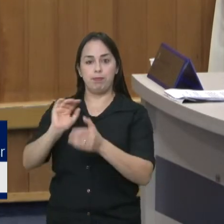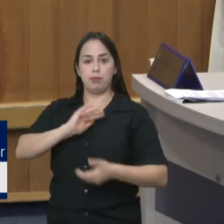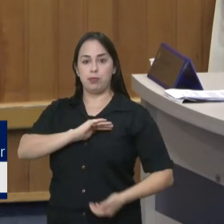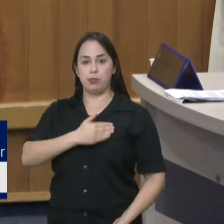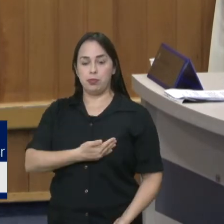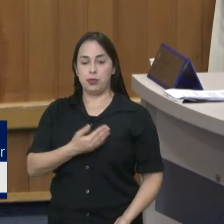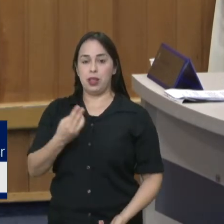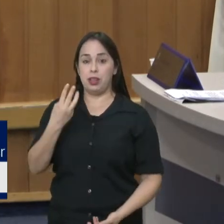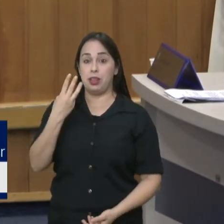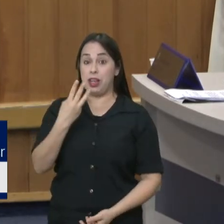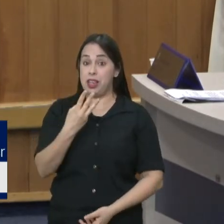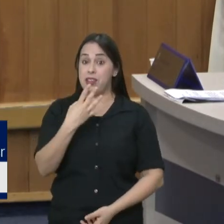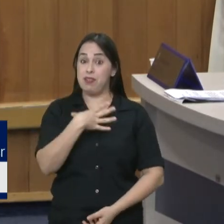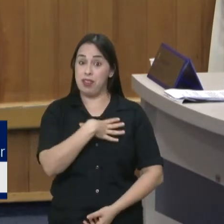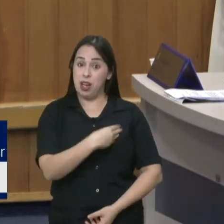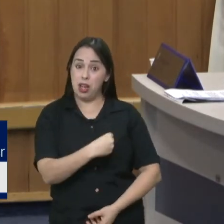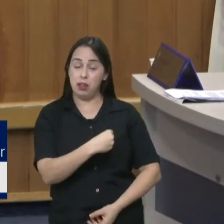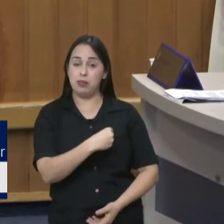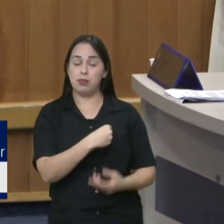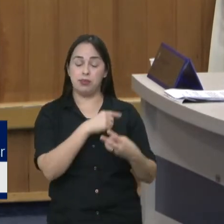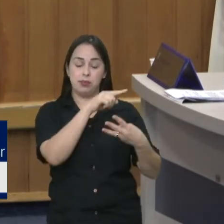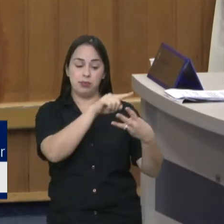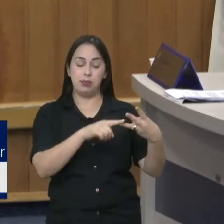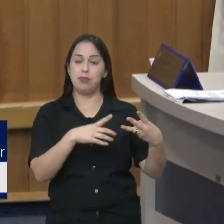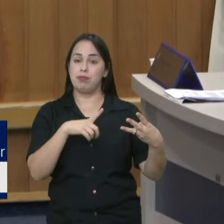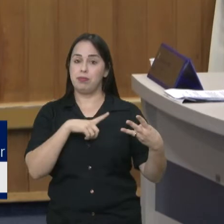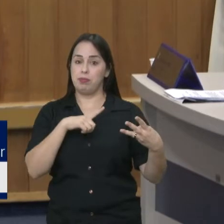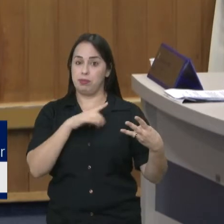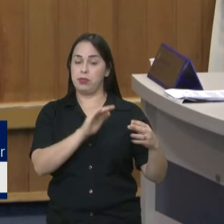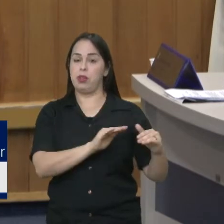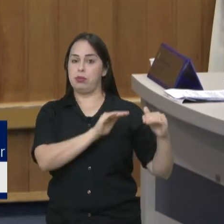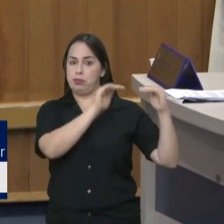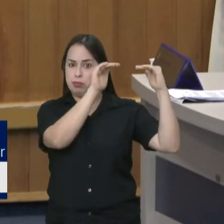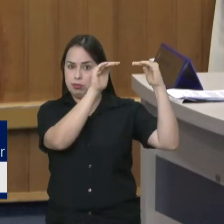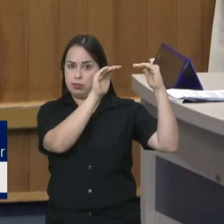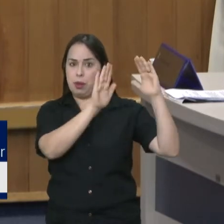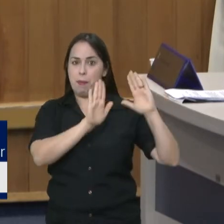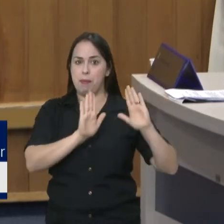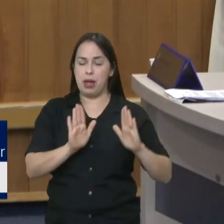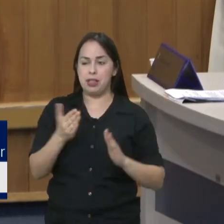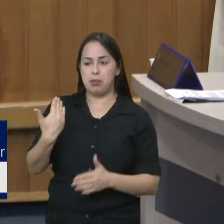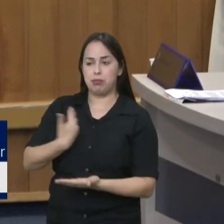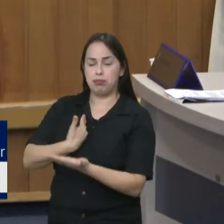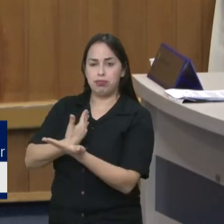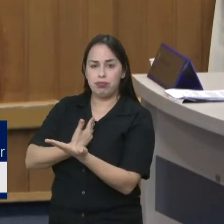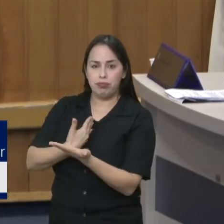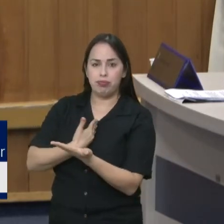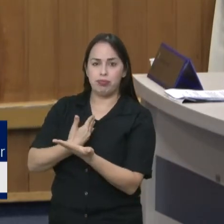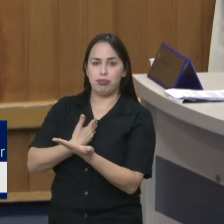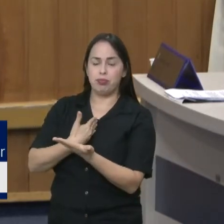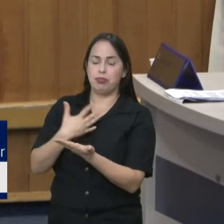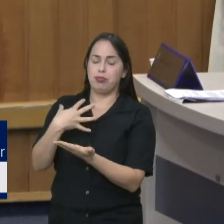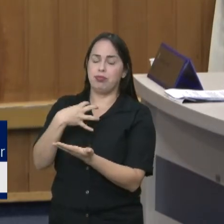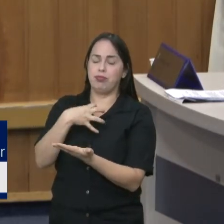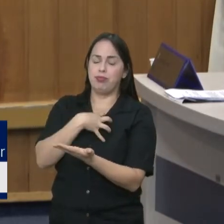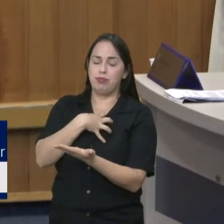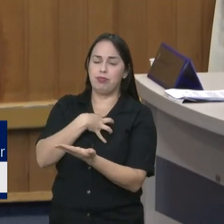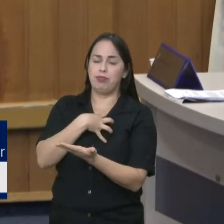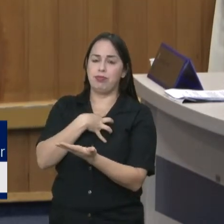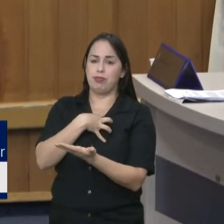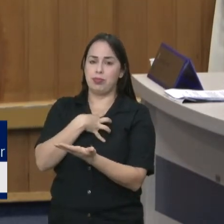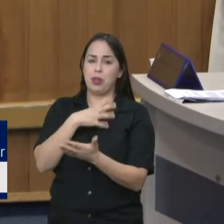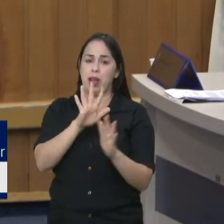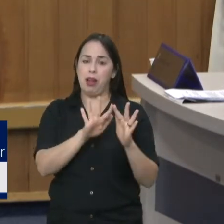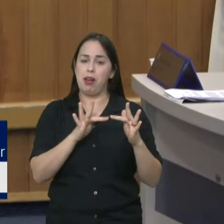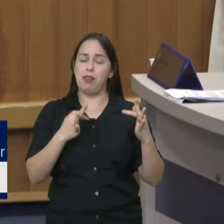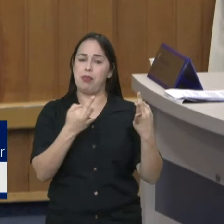deixou três filhos, sim, adultos, mas uma grande amiga. Deixar aqui meus sentimentos para